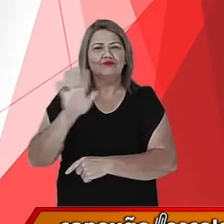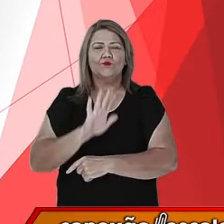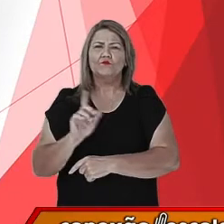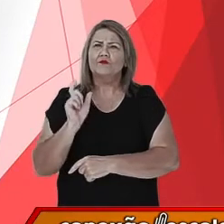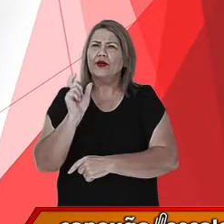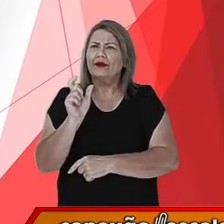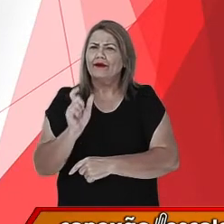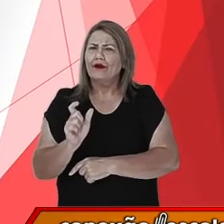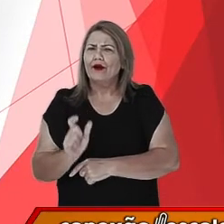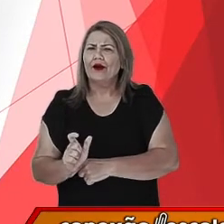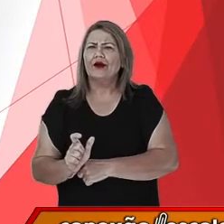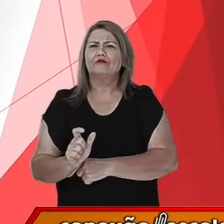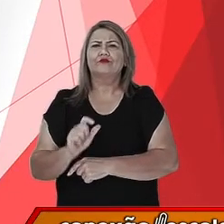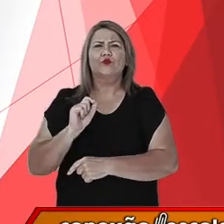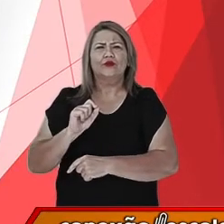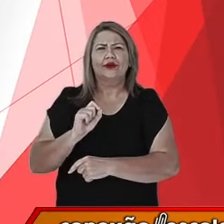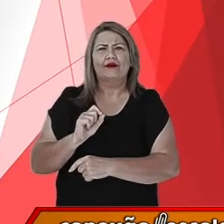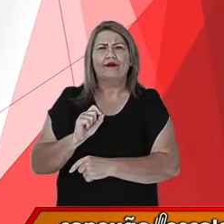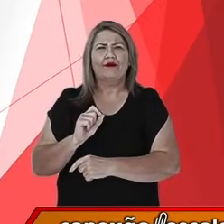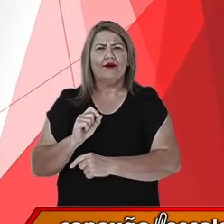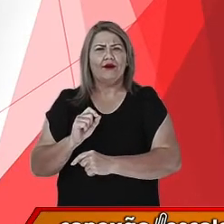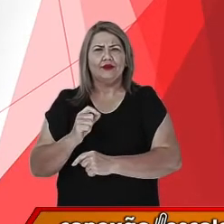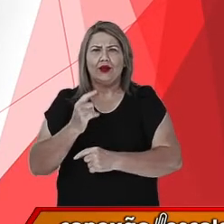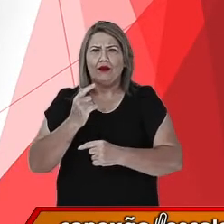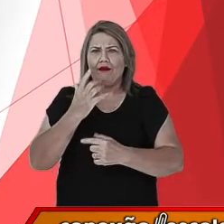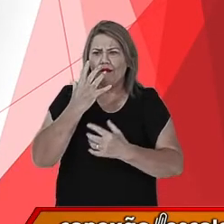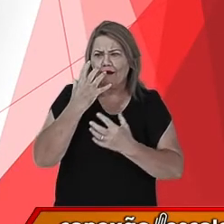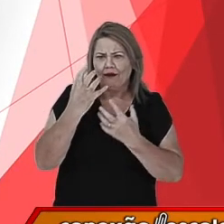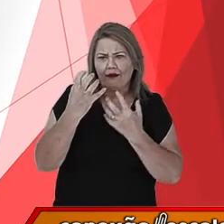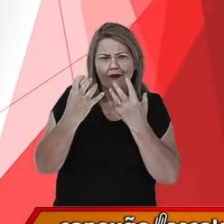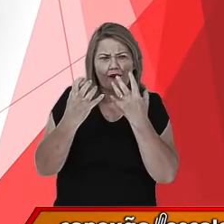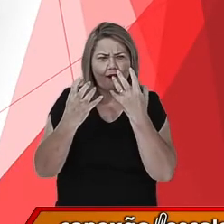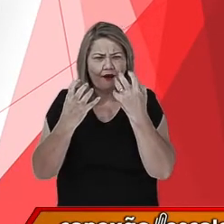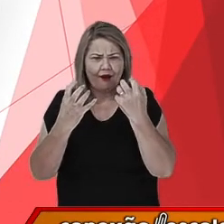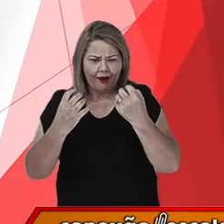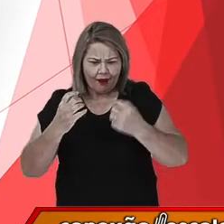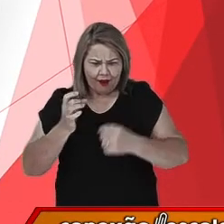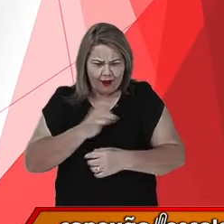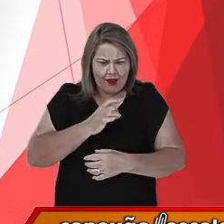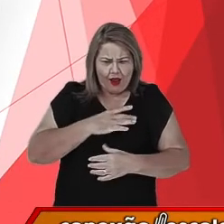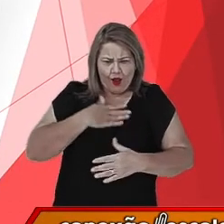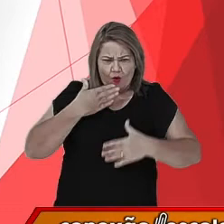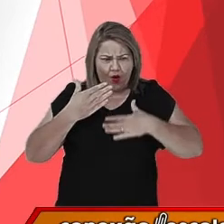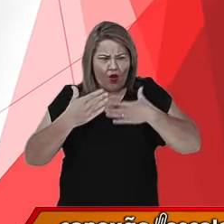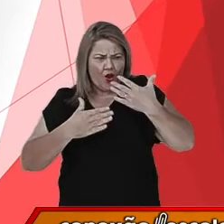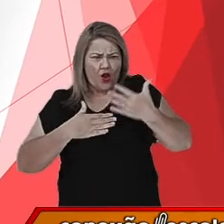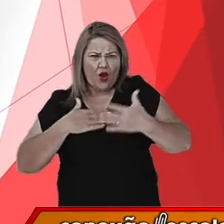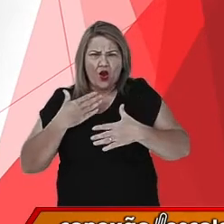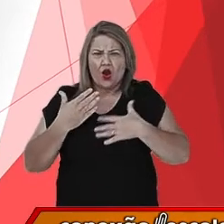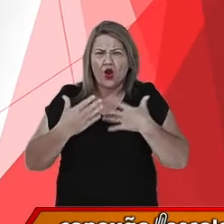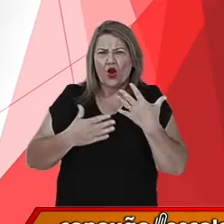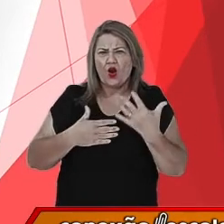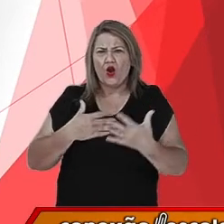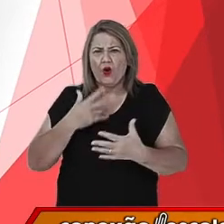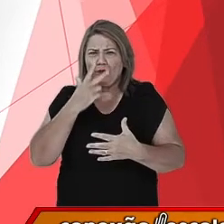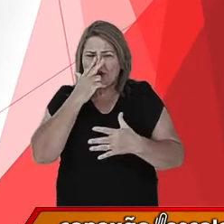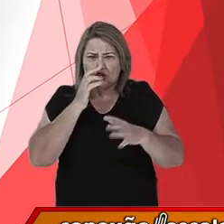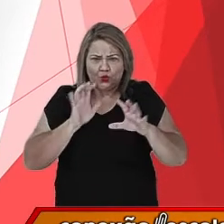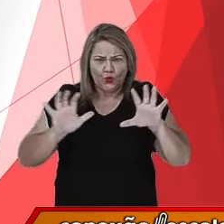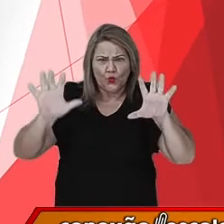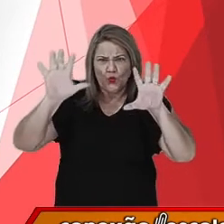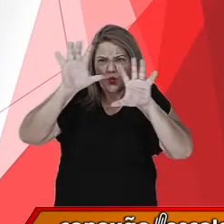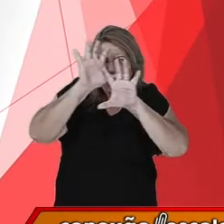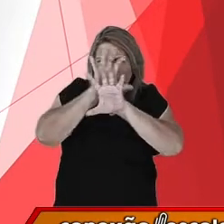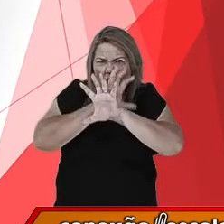que evocam essa ideia de suspense, de medo, de algo sombrio